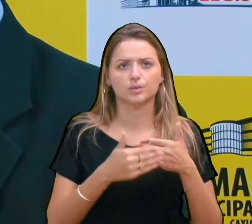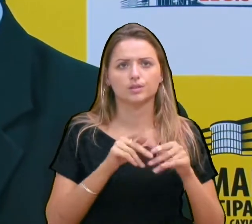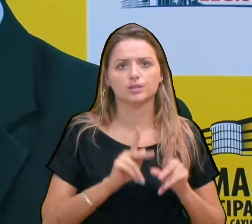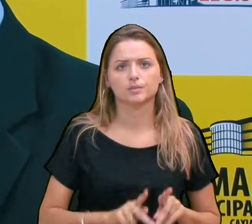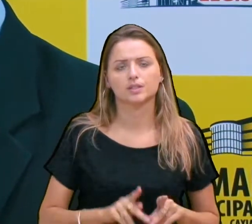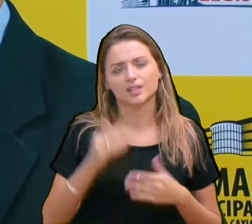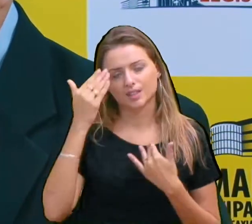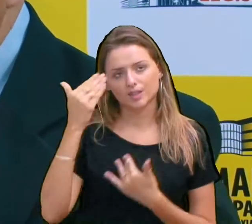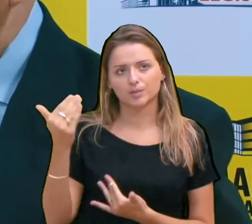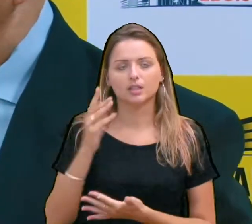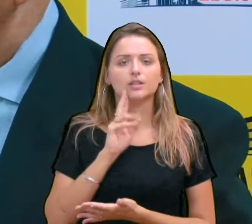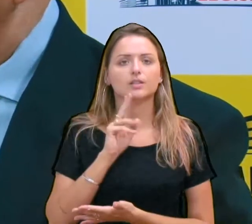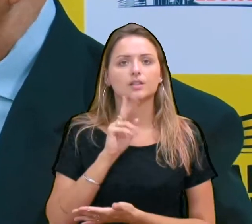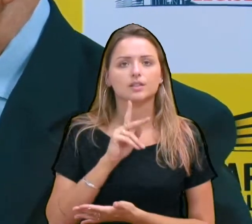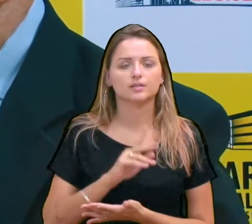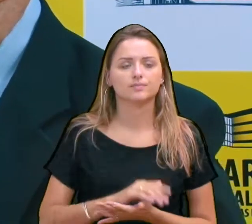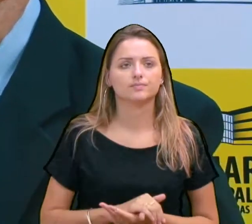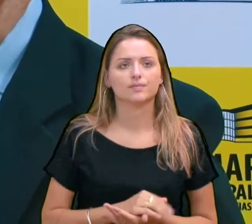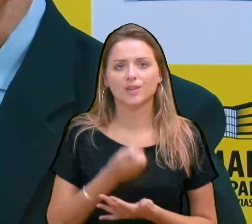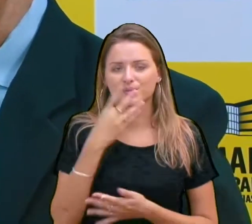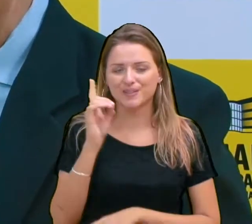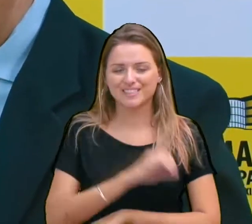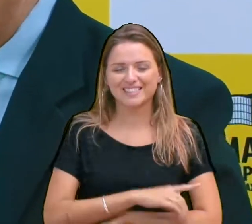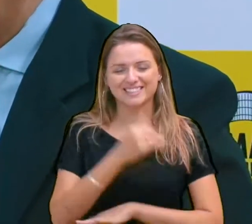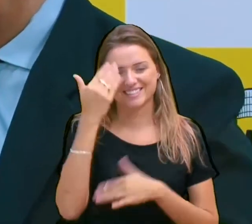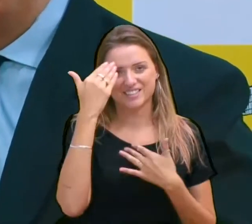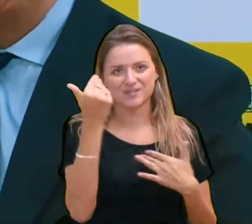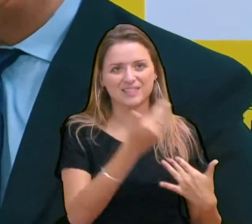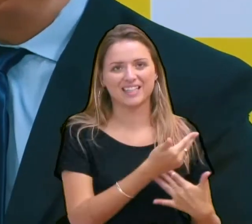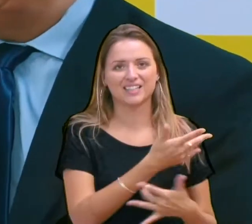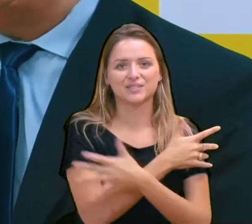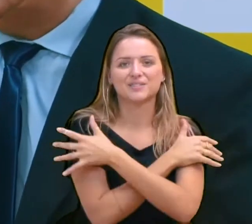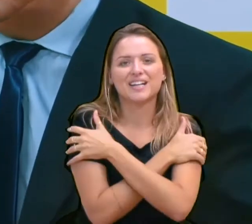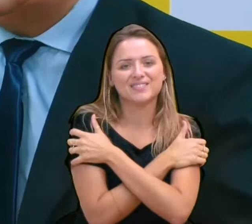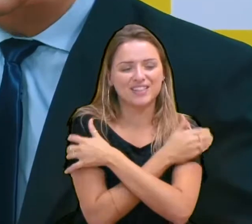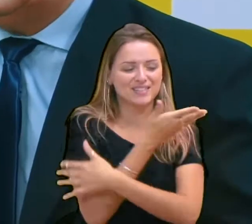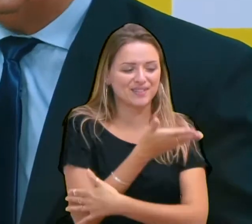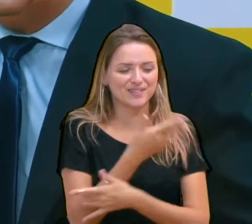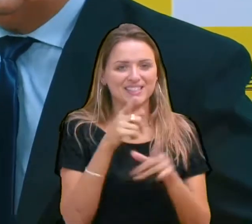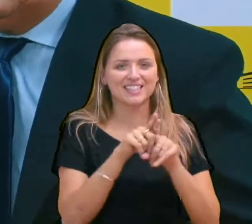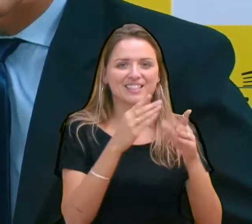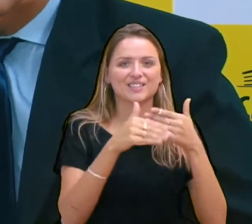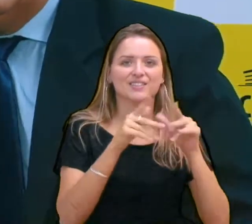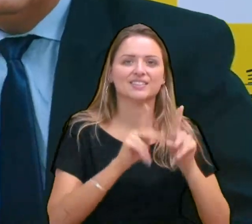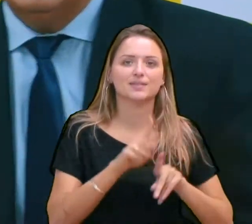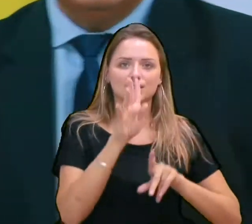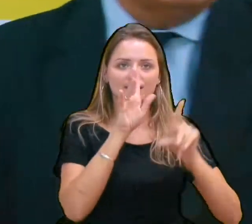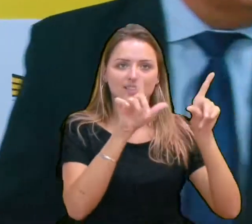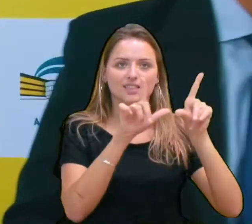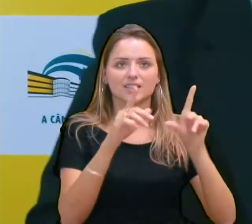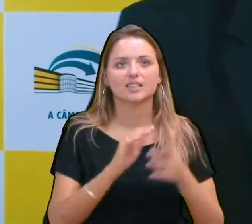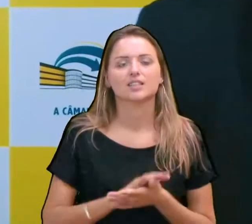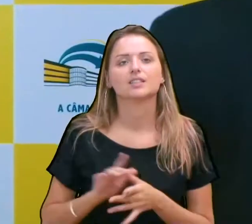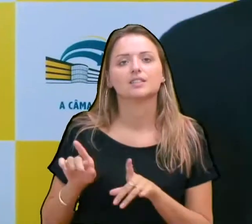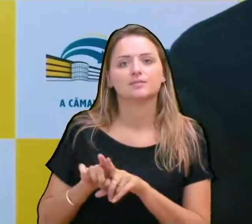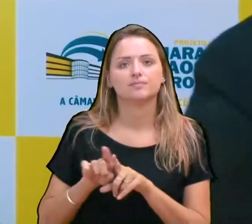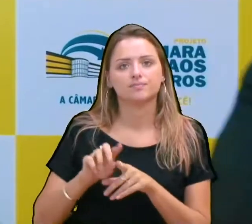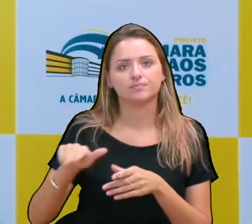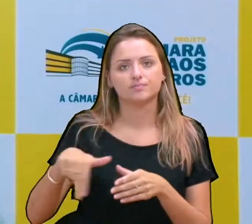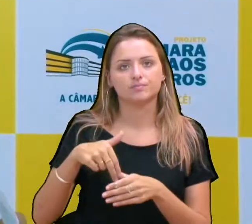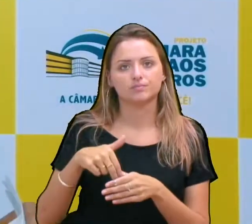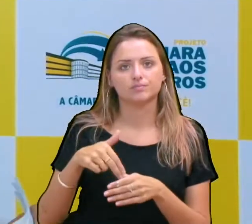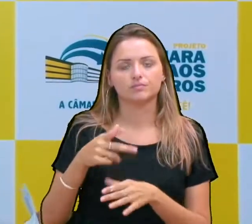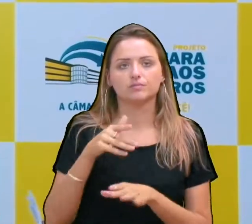população. Muito obrigado, então, vereador Renato Oliveira, e um bom dia. Bom dia, um grande abraço a ti e a todos os telespectadores. Quem também participou do